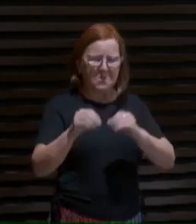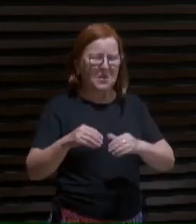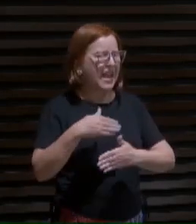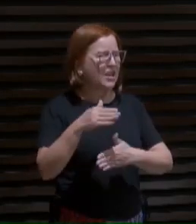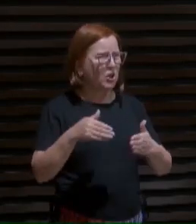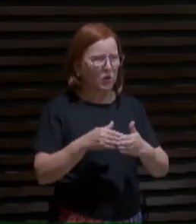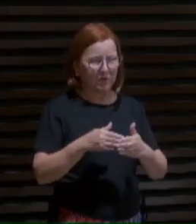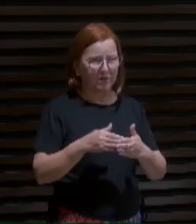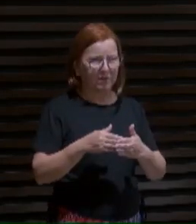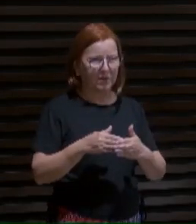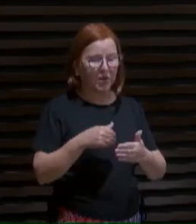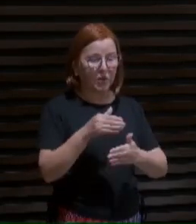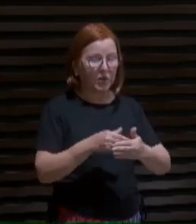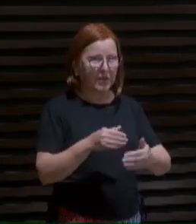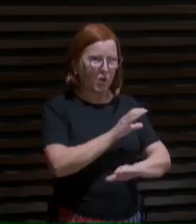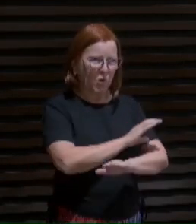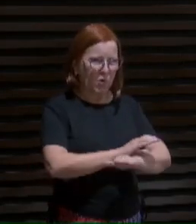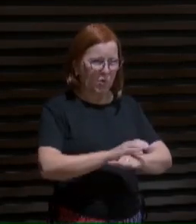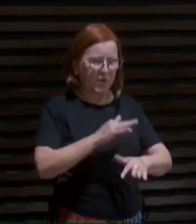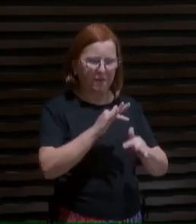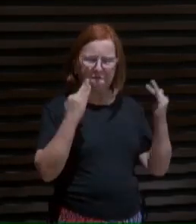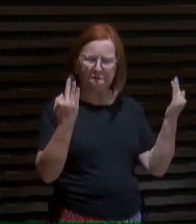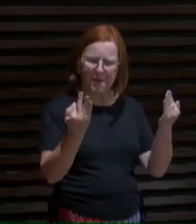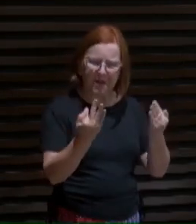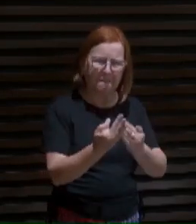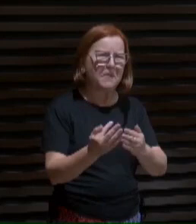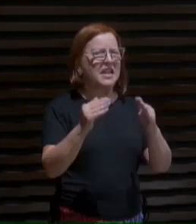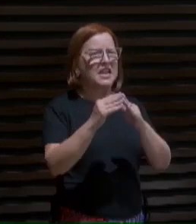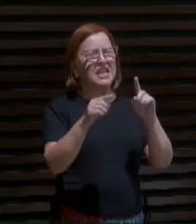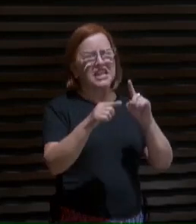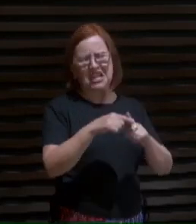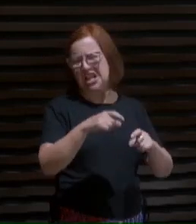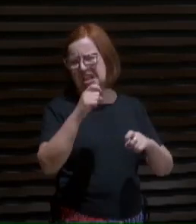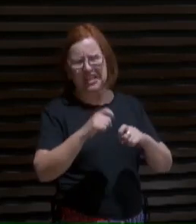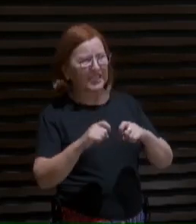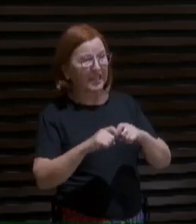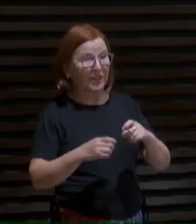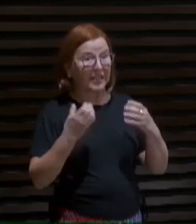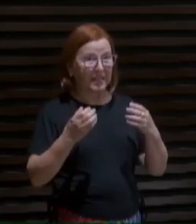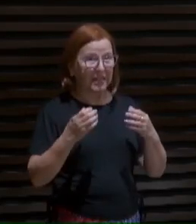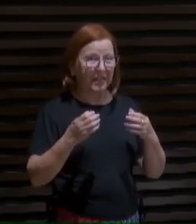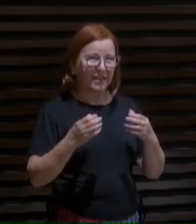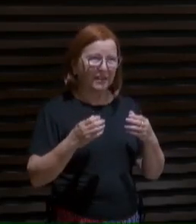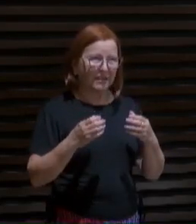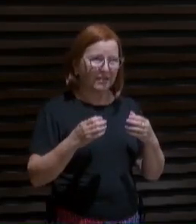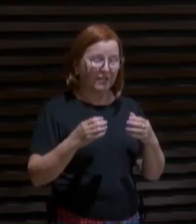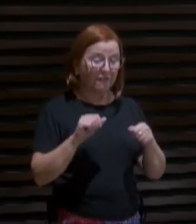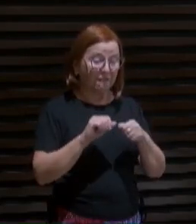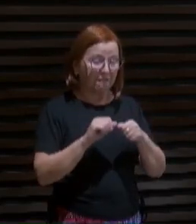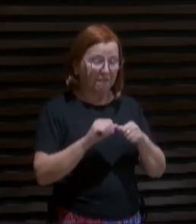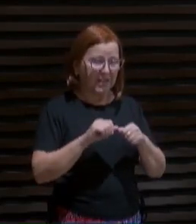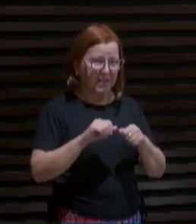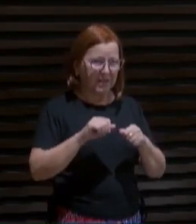Toda a cultura de família, toda a relação de igreja, toda a questão de sexo, quer fazer um transtorno.